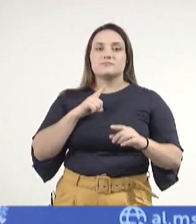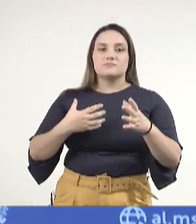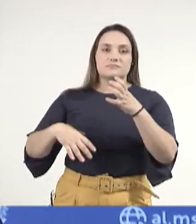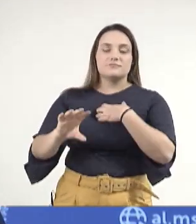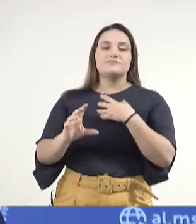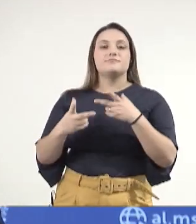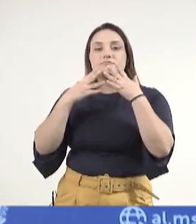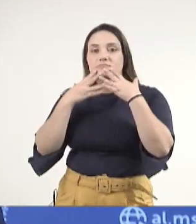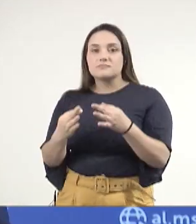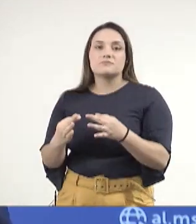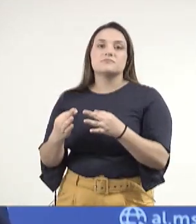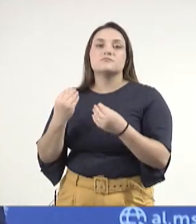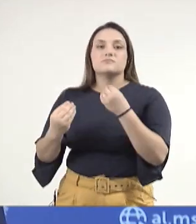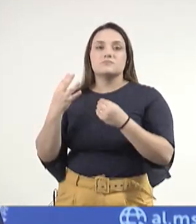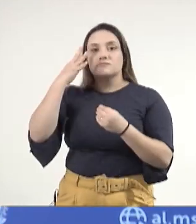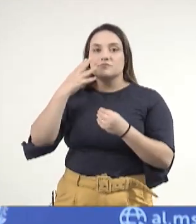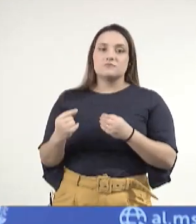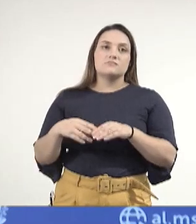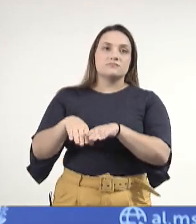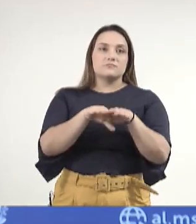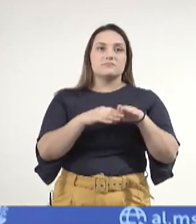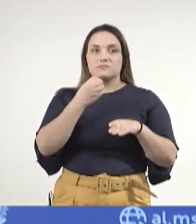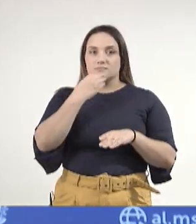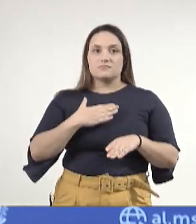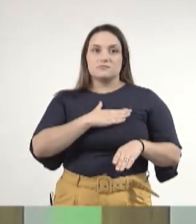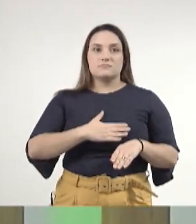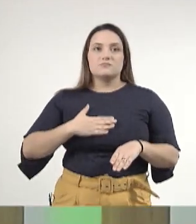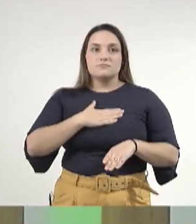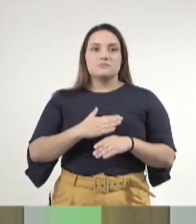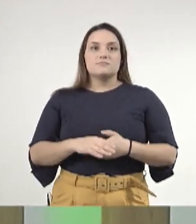vai construir uma solução mutuamente satisfatória.